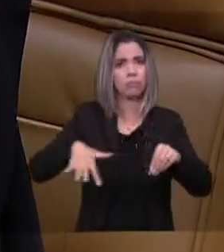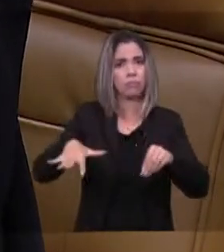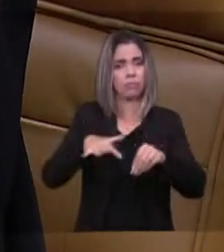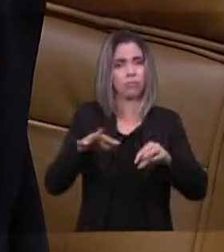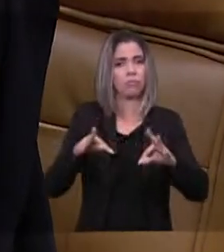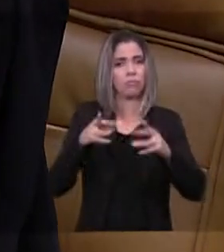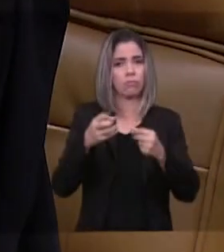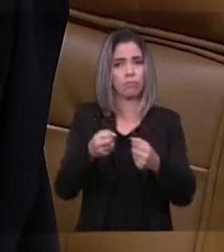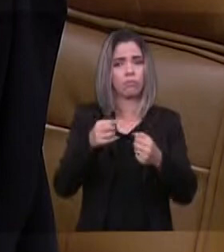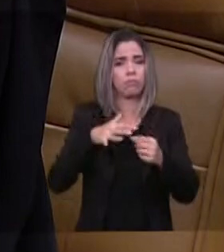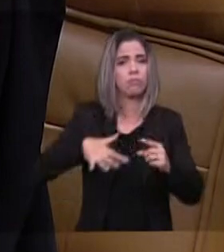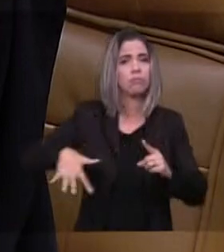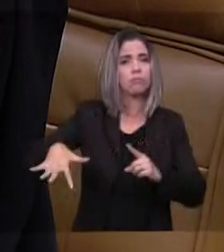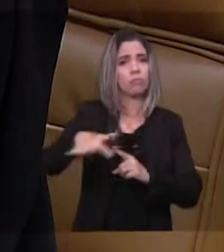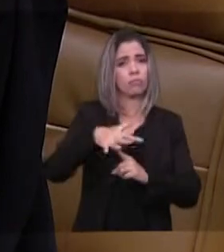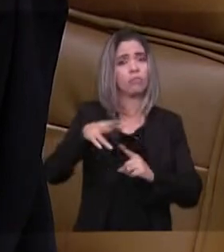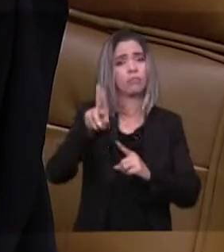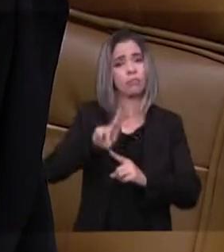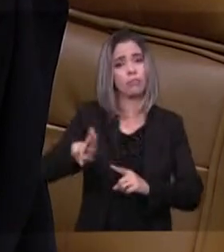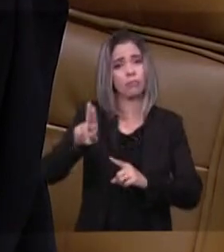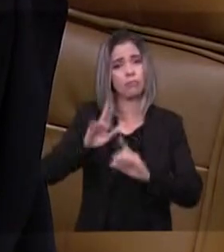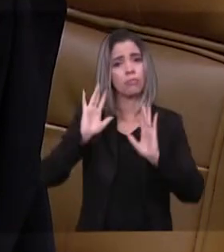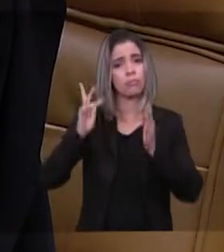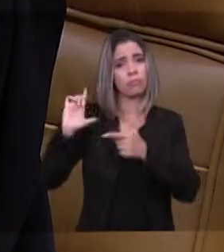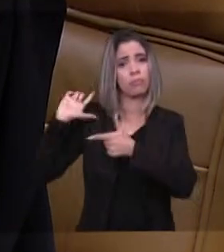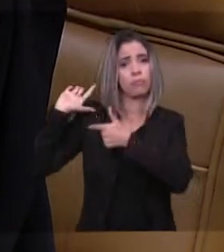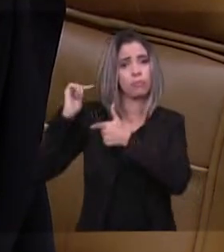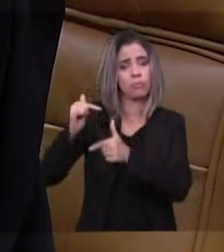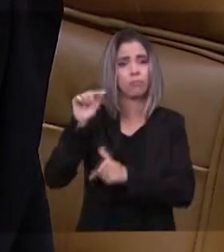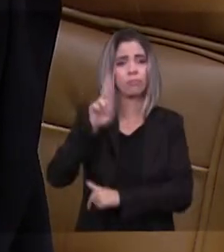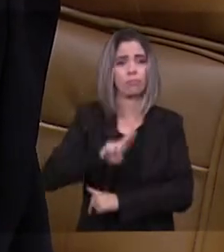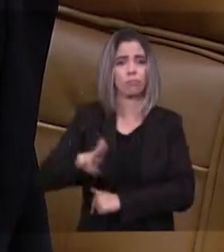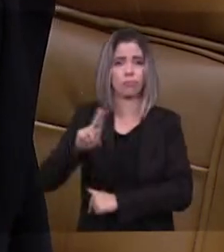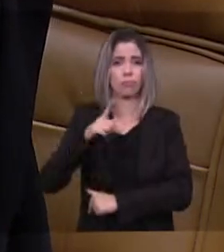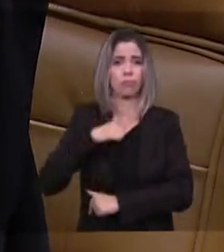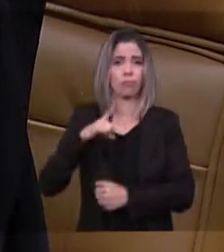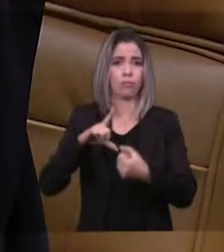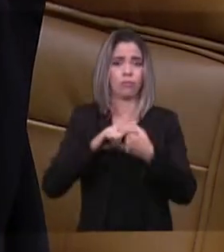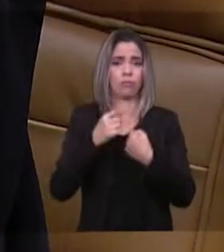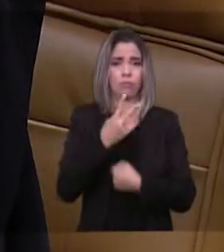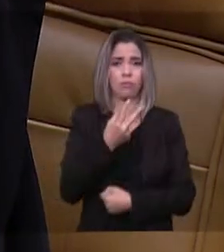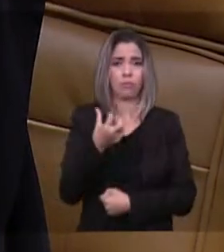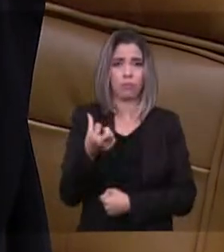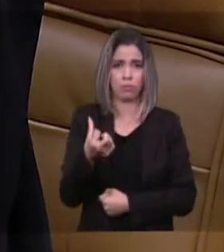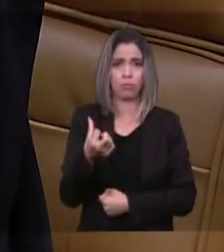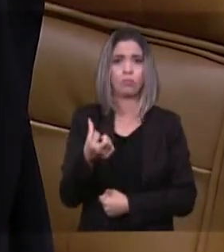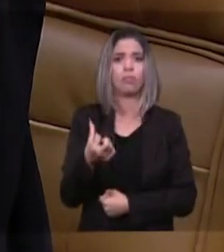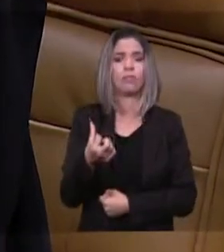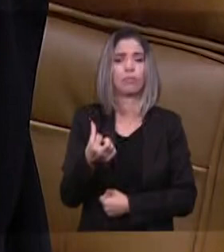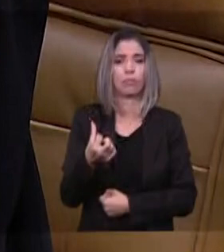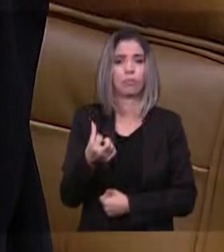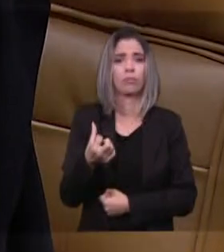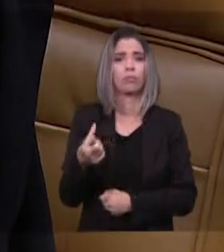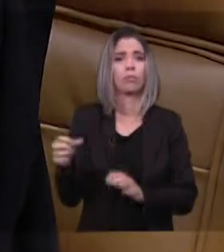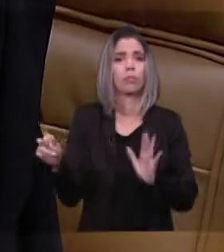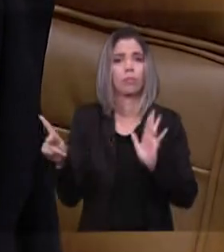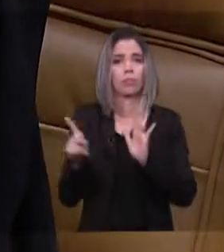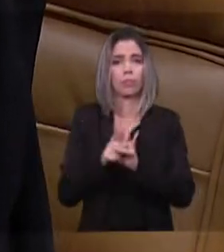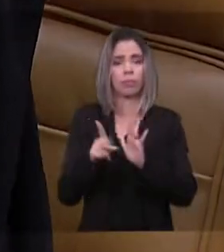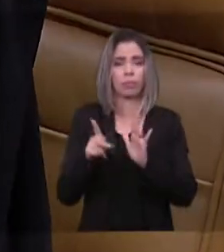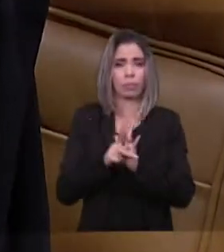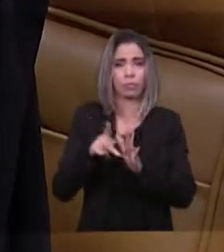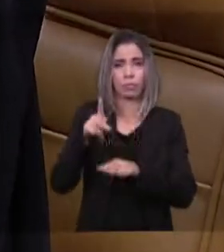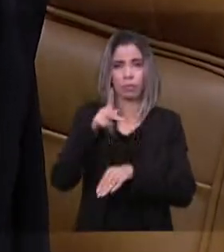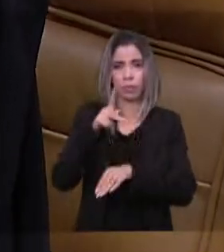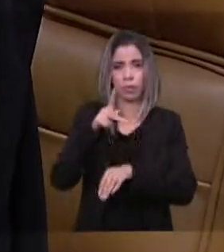possuam e ocupam tradicionalmente. E aí eu cito aqui o artigo 26 desse diploma